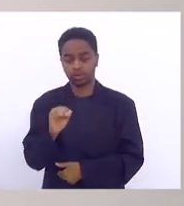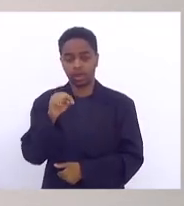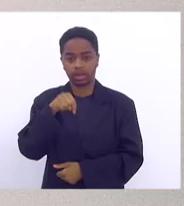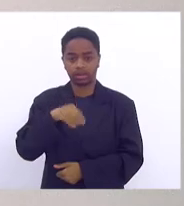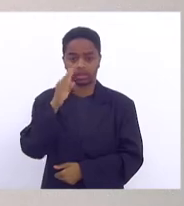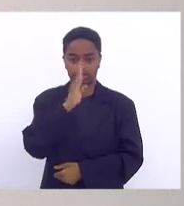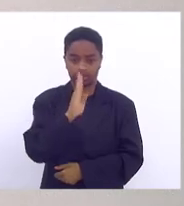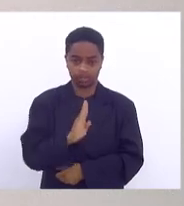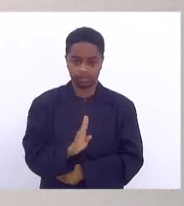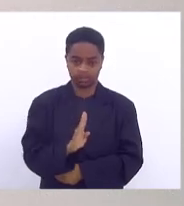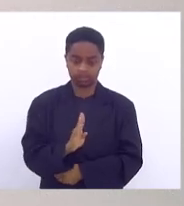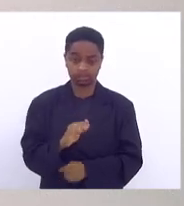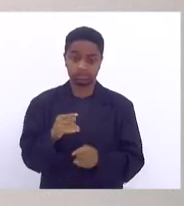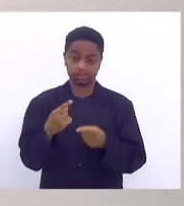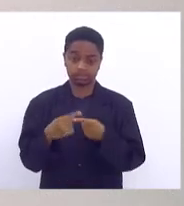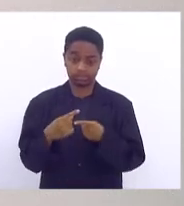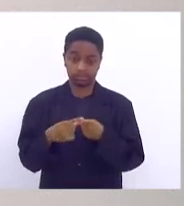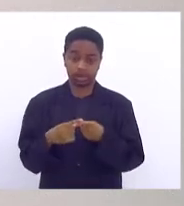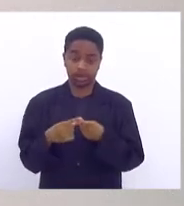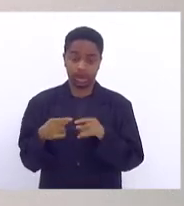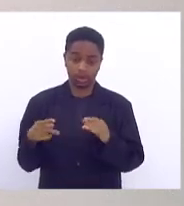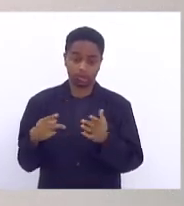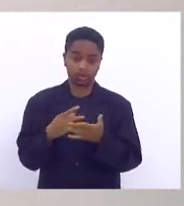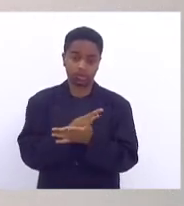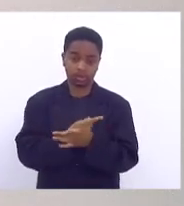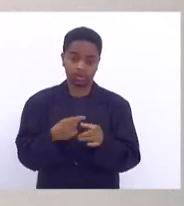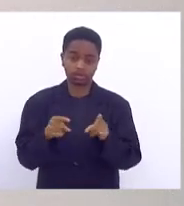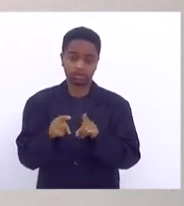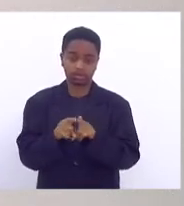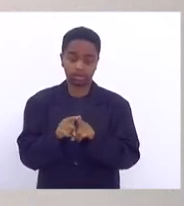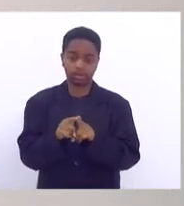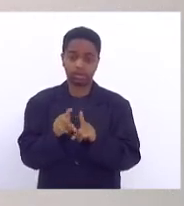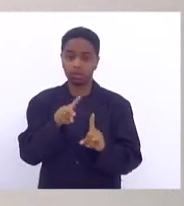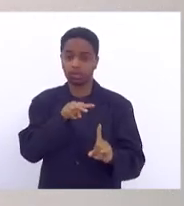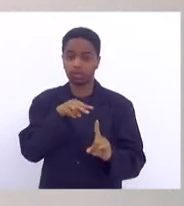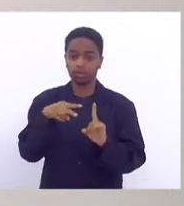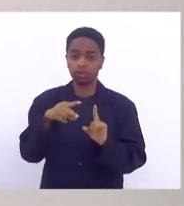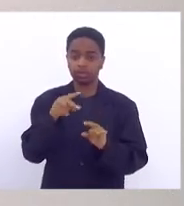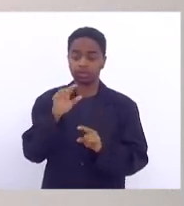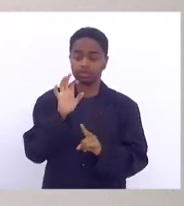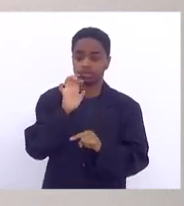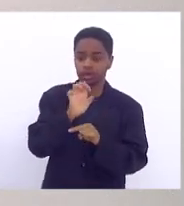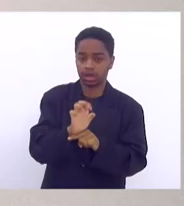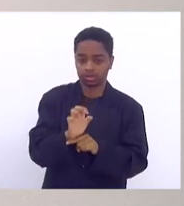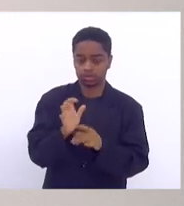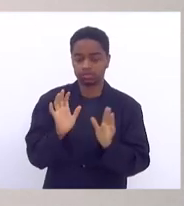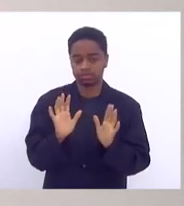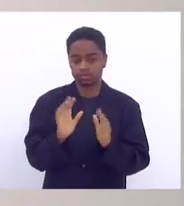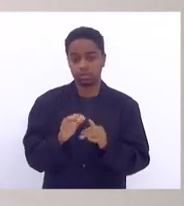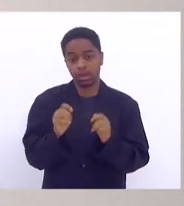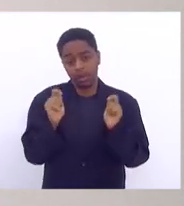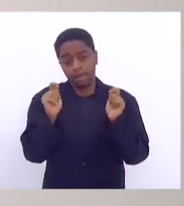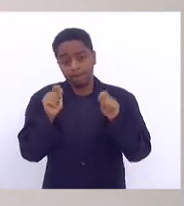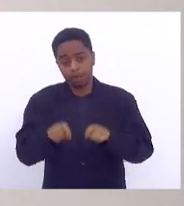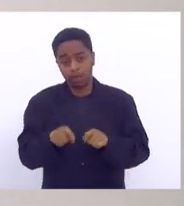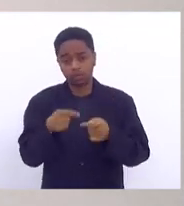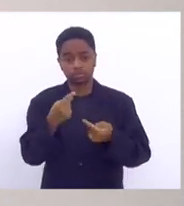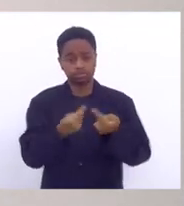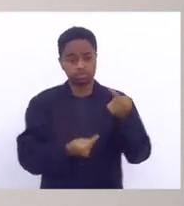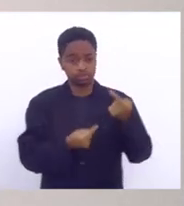brasileiro porque isso acaba se reproduzindo do ponto de vista de estado e tudo mais então é possível uma